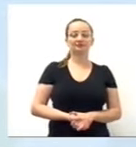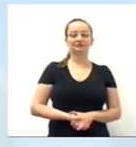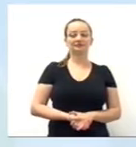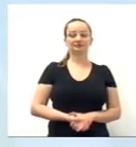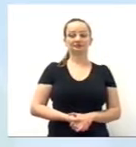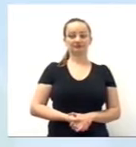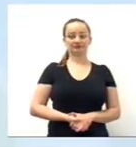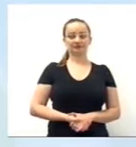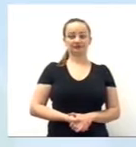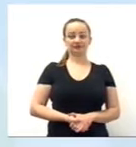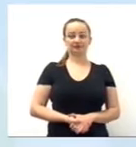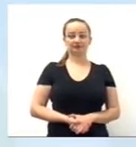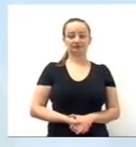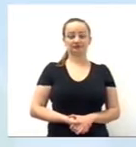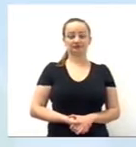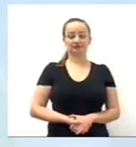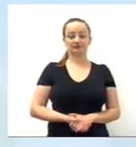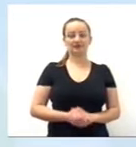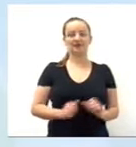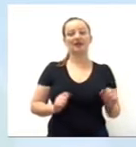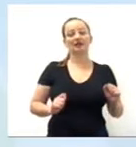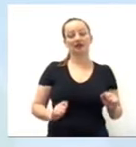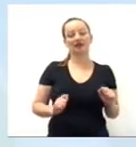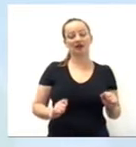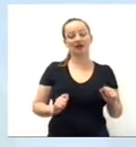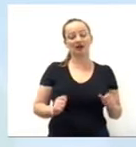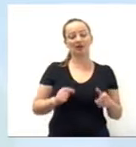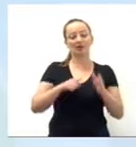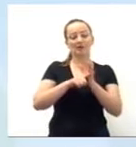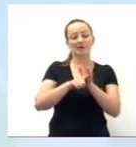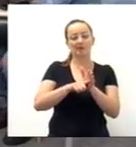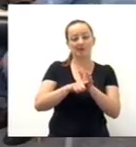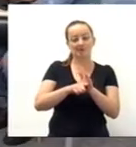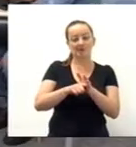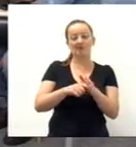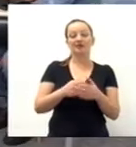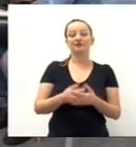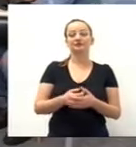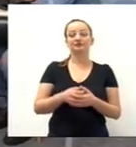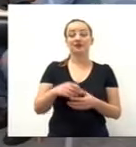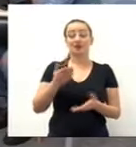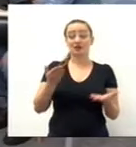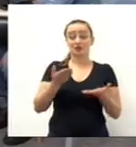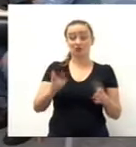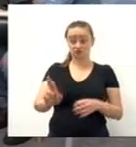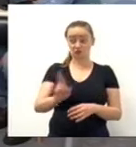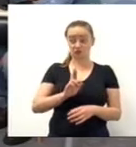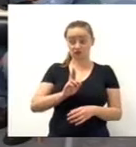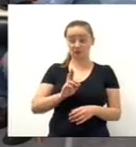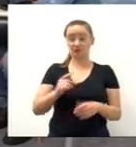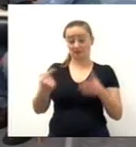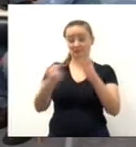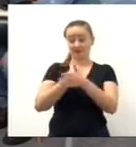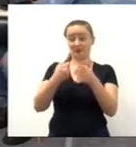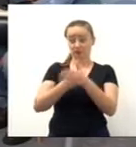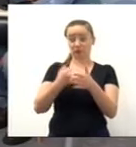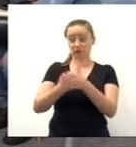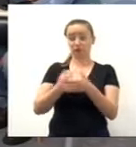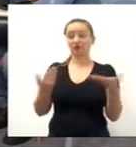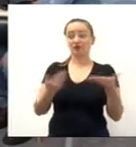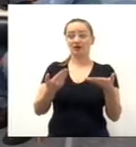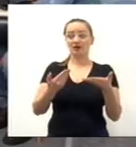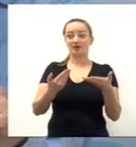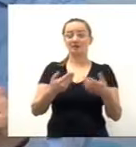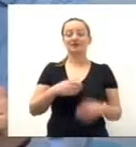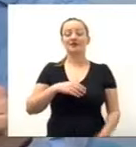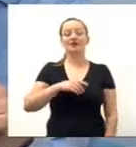podem estar verificando. Professor Marcos, Pois chegou não. um questionamento também, desculpa interrompê-lo. O